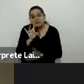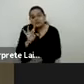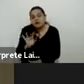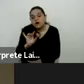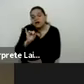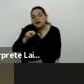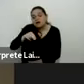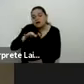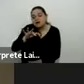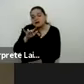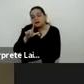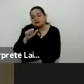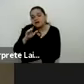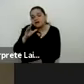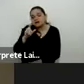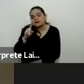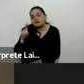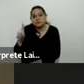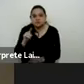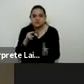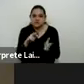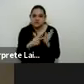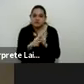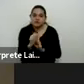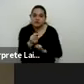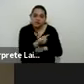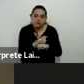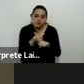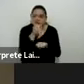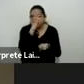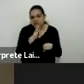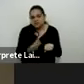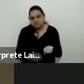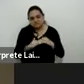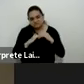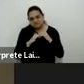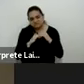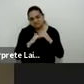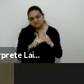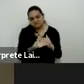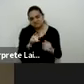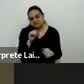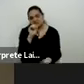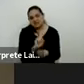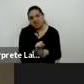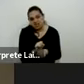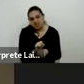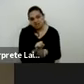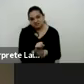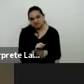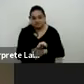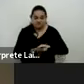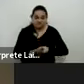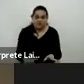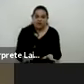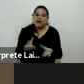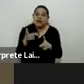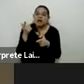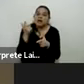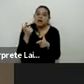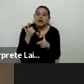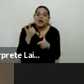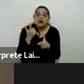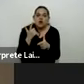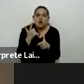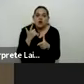economia brasileira está estagnada. A economia está estagnada e tem um problema da grande imprensa. A grande imprensa